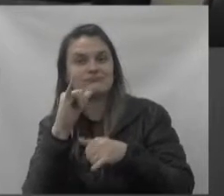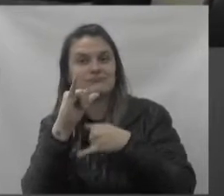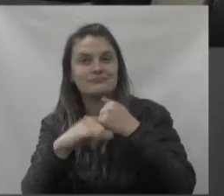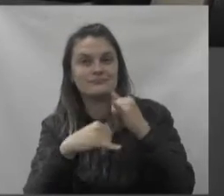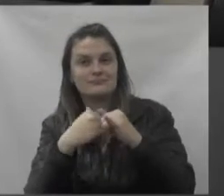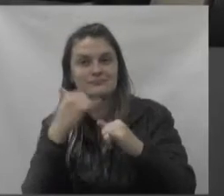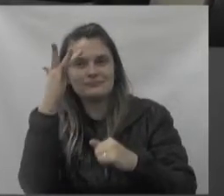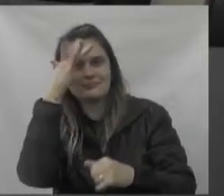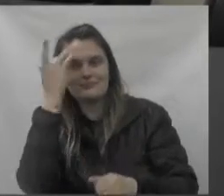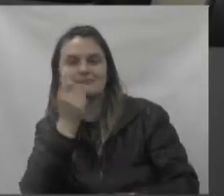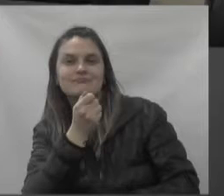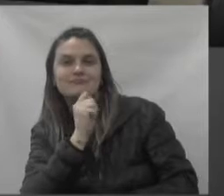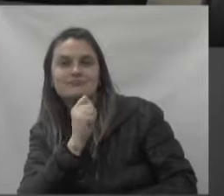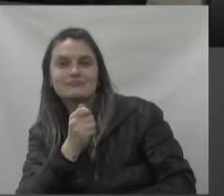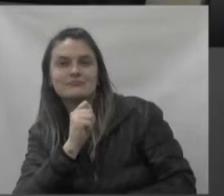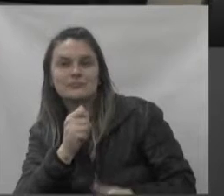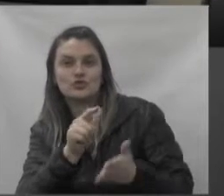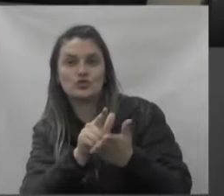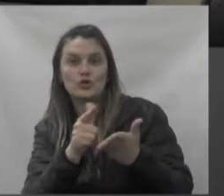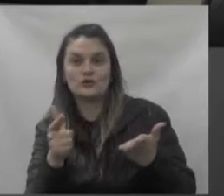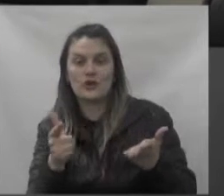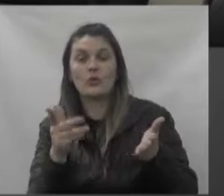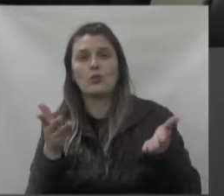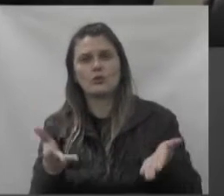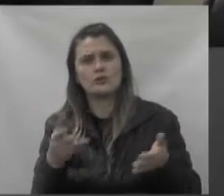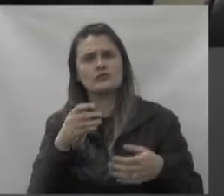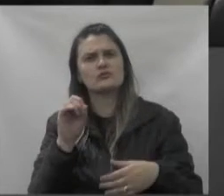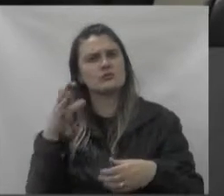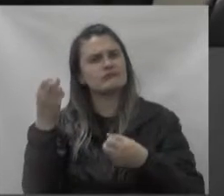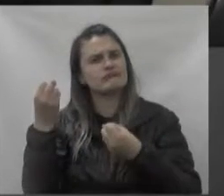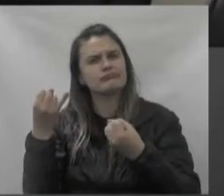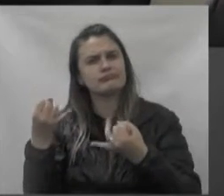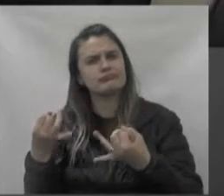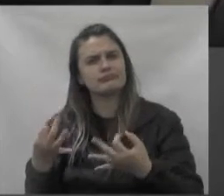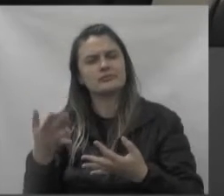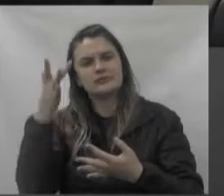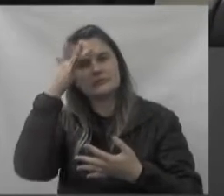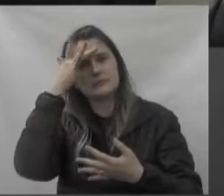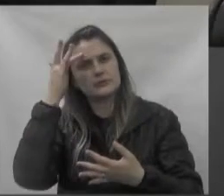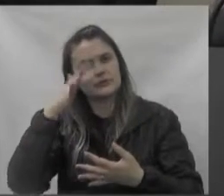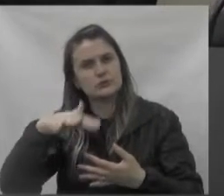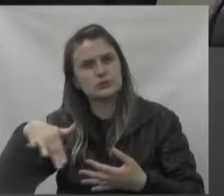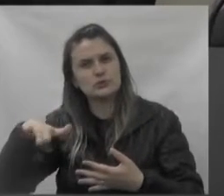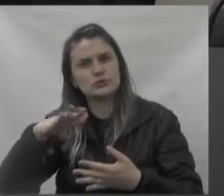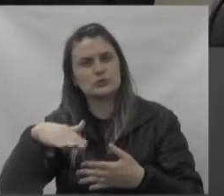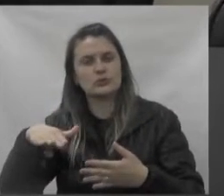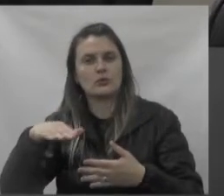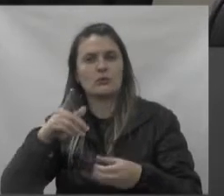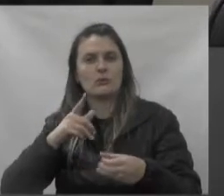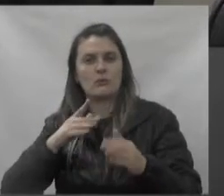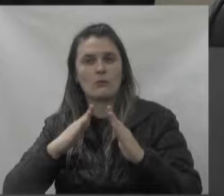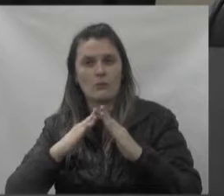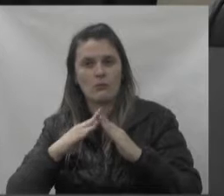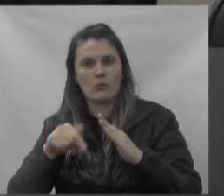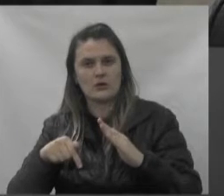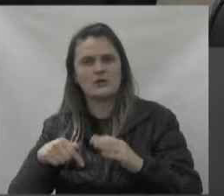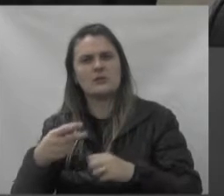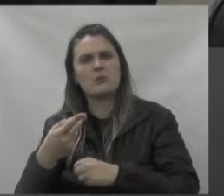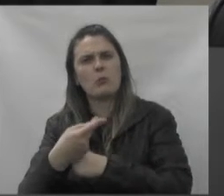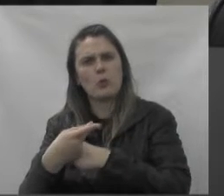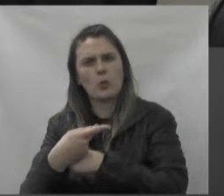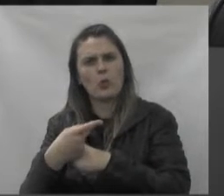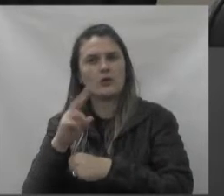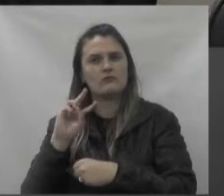imprensa. Essa noite eu gostaria de fazer um comentário. Muitos munícipes da nossa cidade estão nos